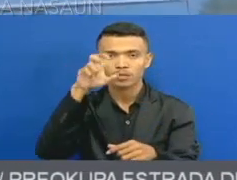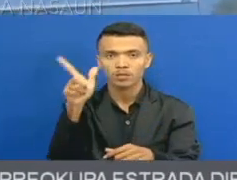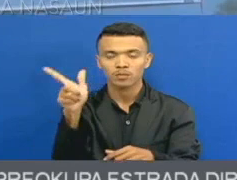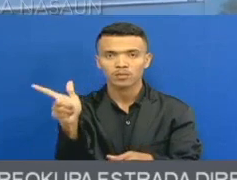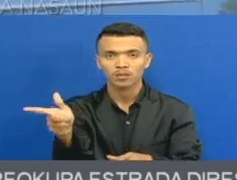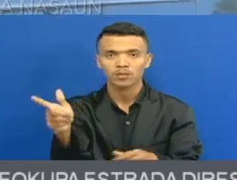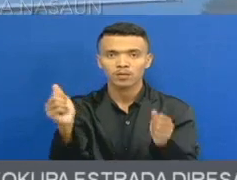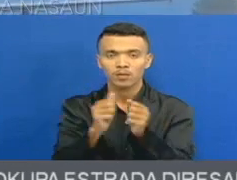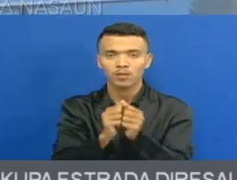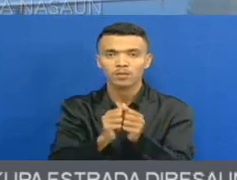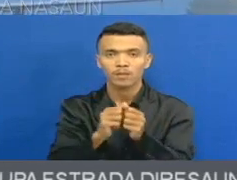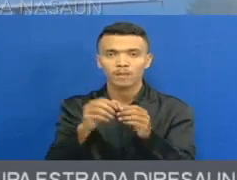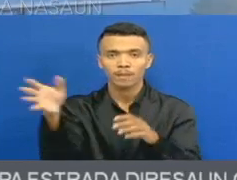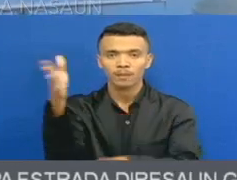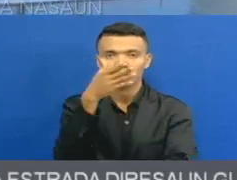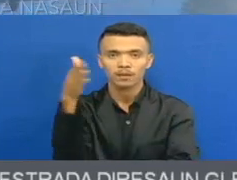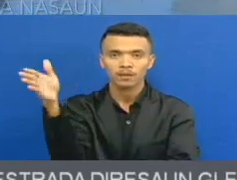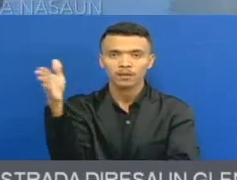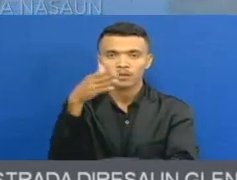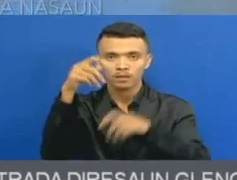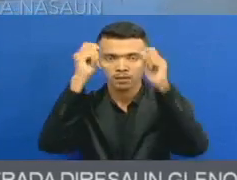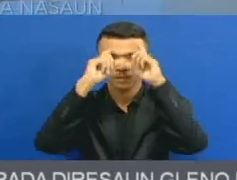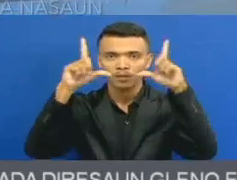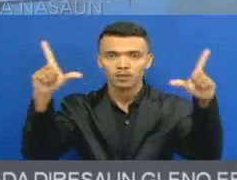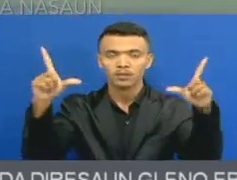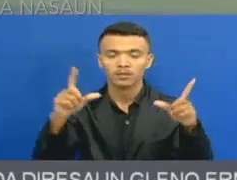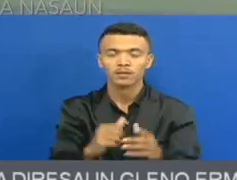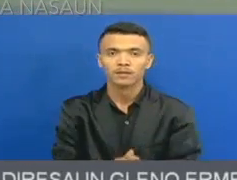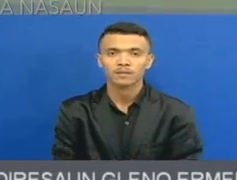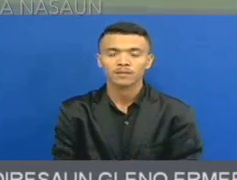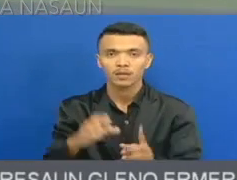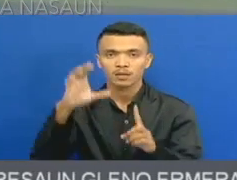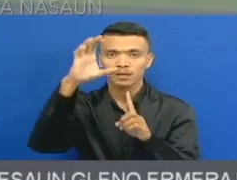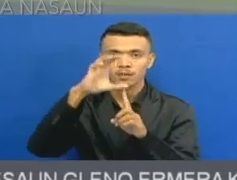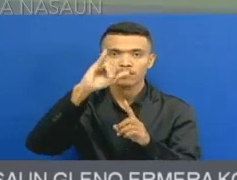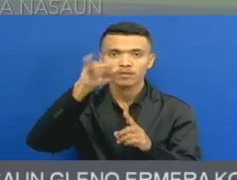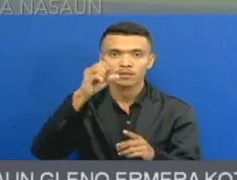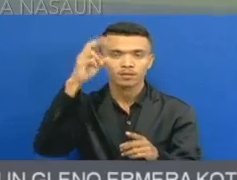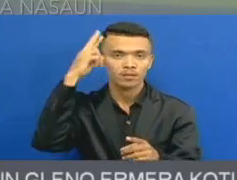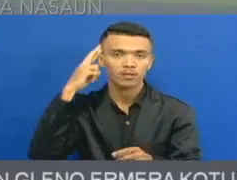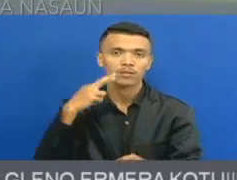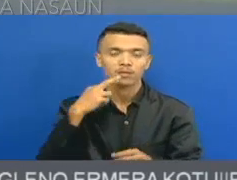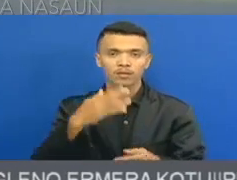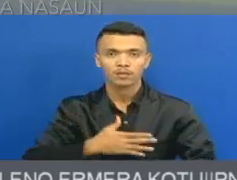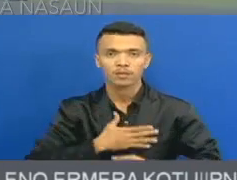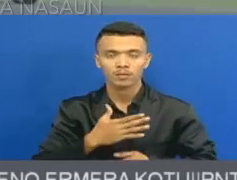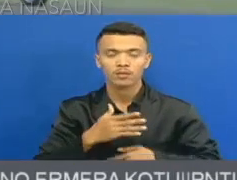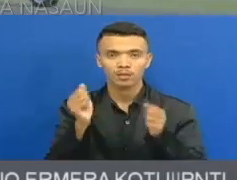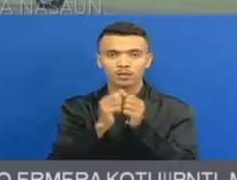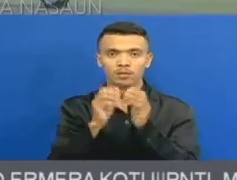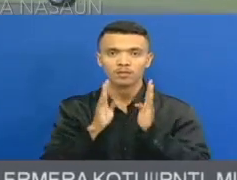Ruanulu, com marca bandeira RDTL. E a intervenção, chefe José Ramos Horta aprecia o